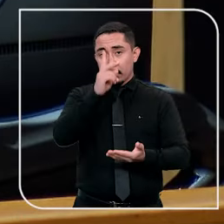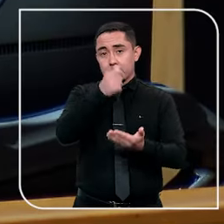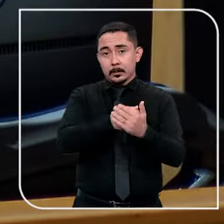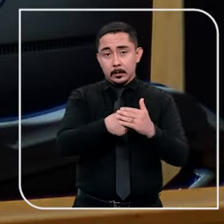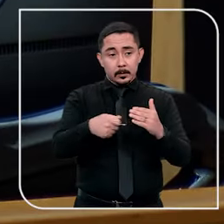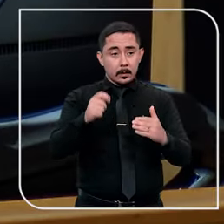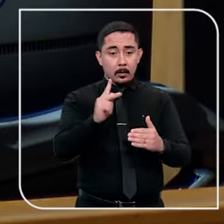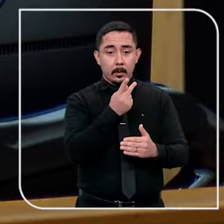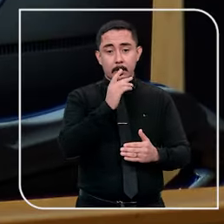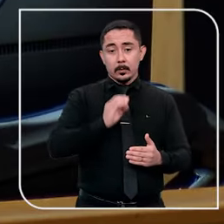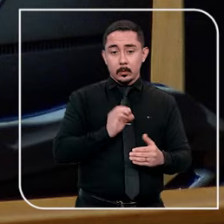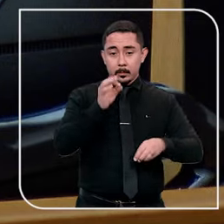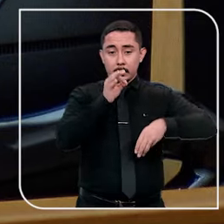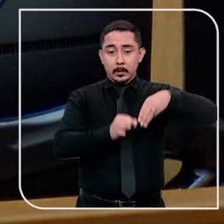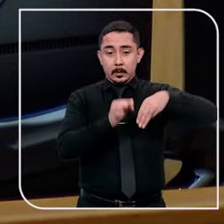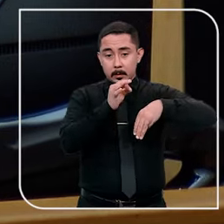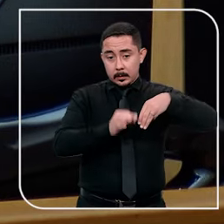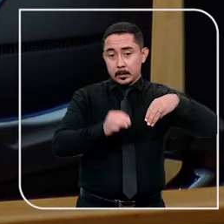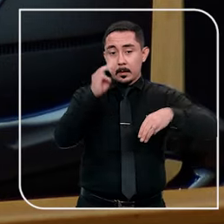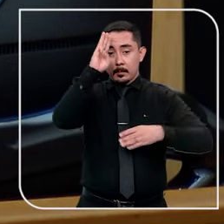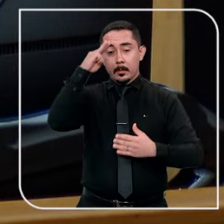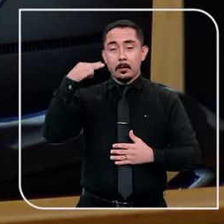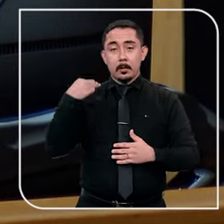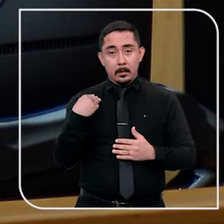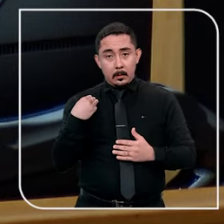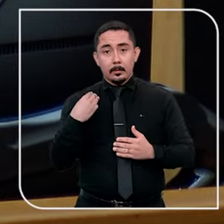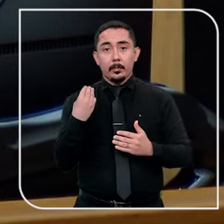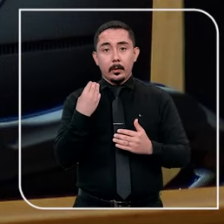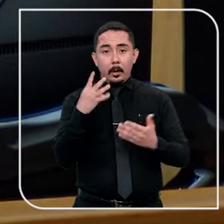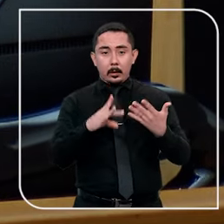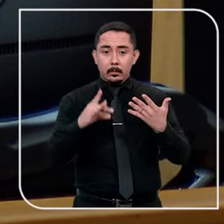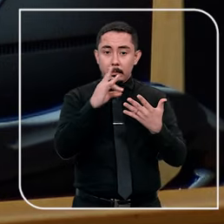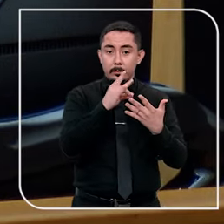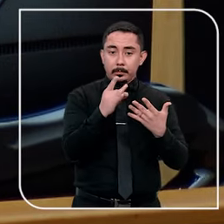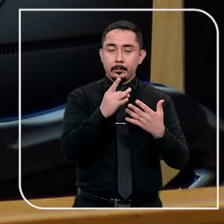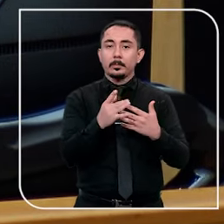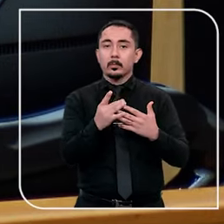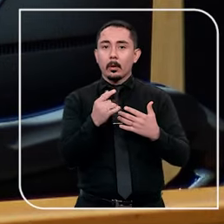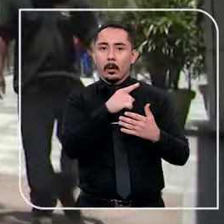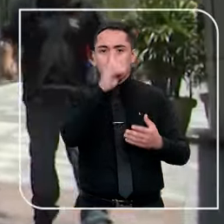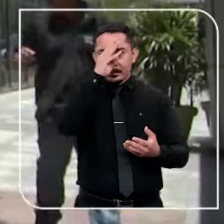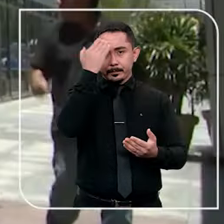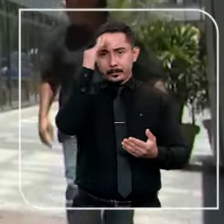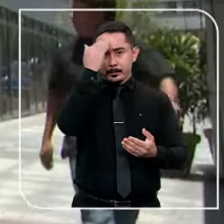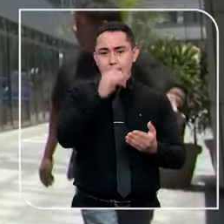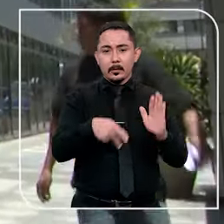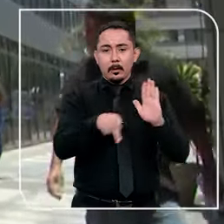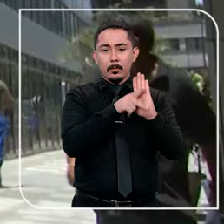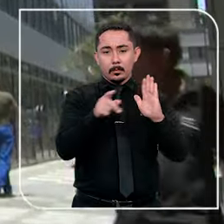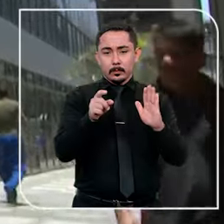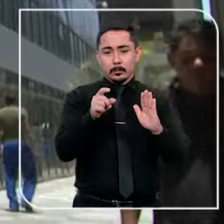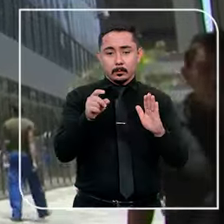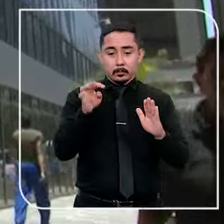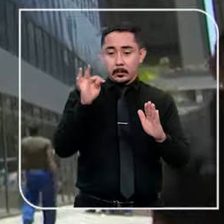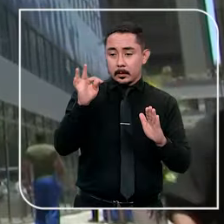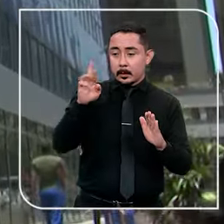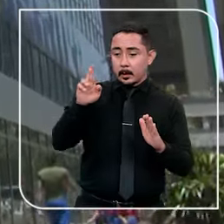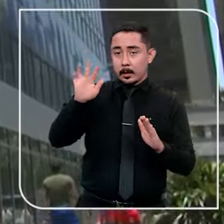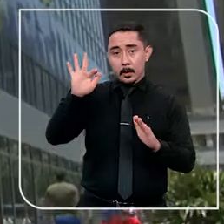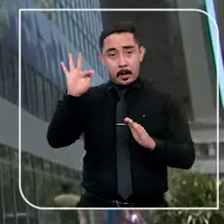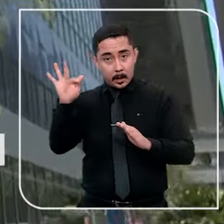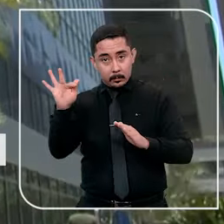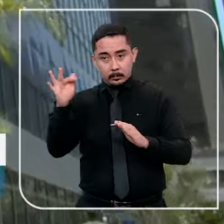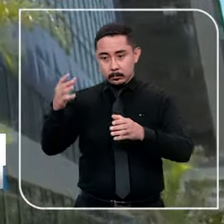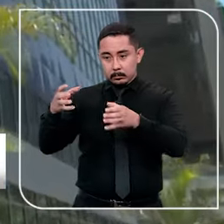indeferir a elinar em Abas corpos a ministra Presidente Maria Teresa de Assis Moura destacou o entendimento adotado pelo Tribunal